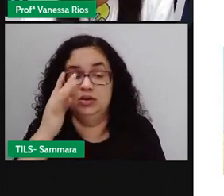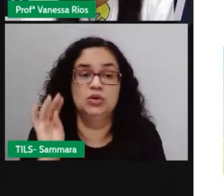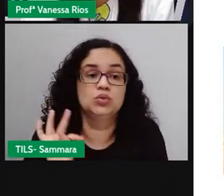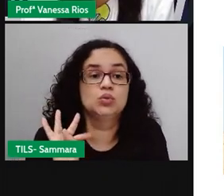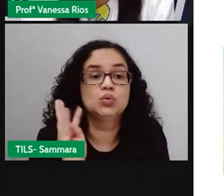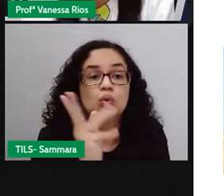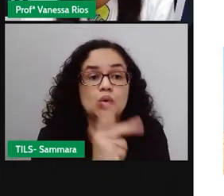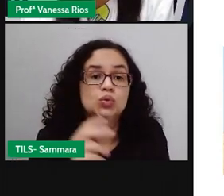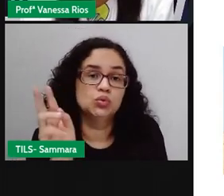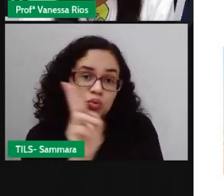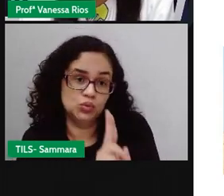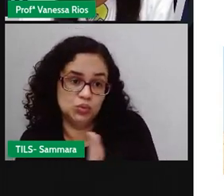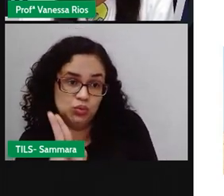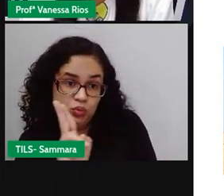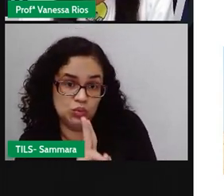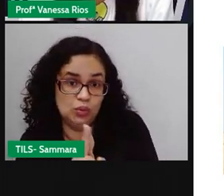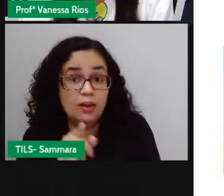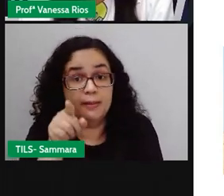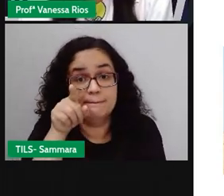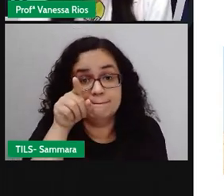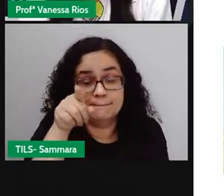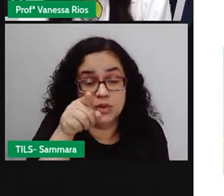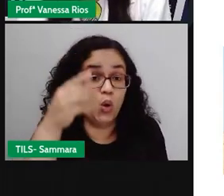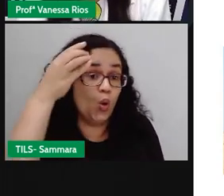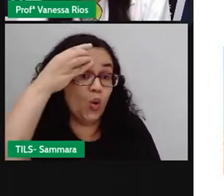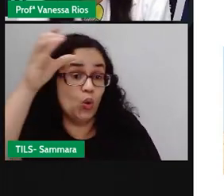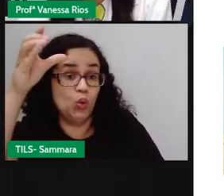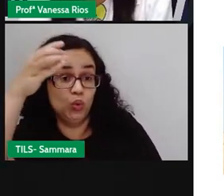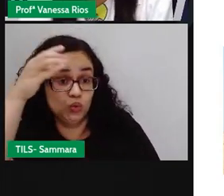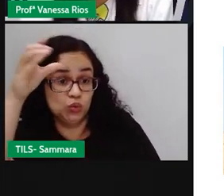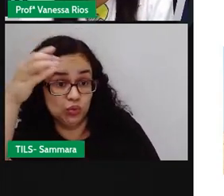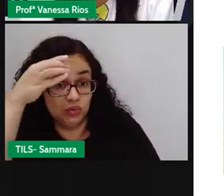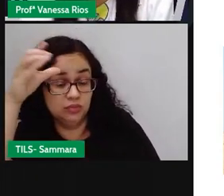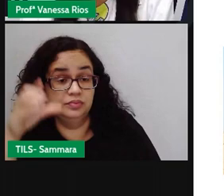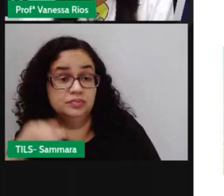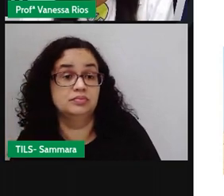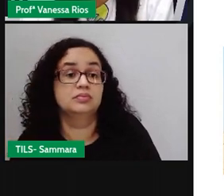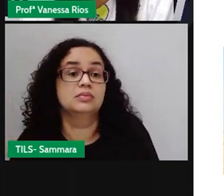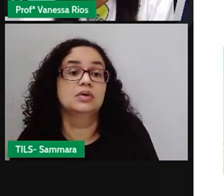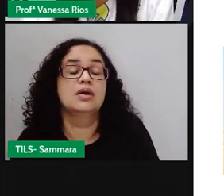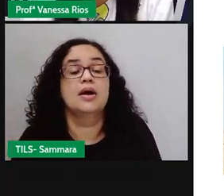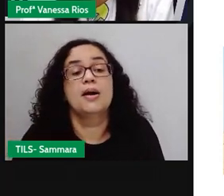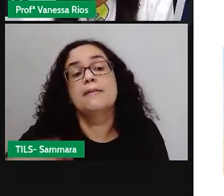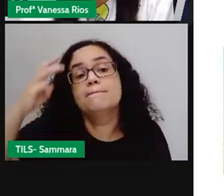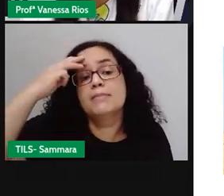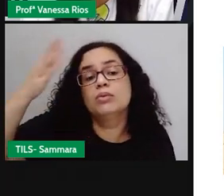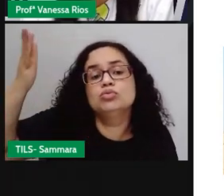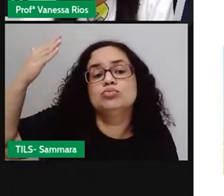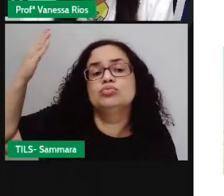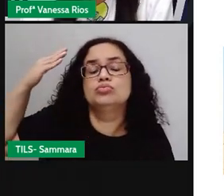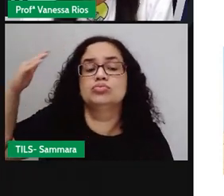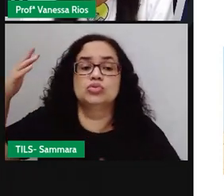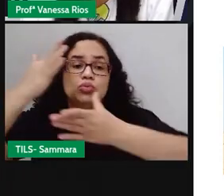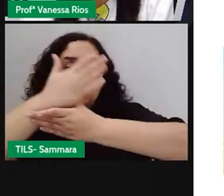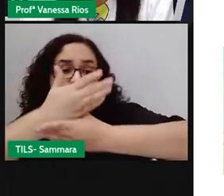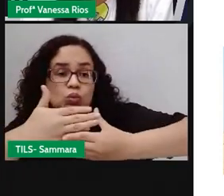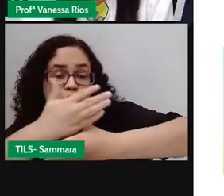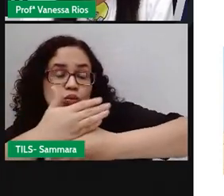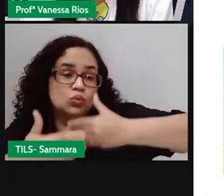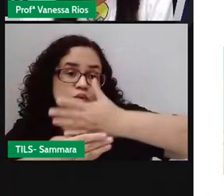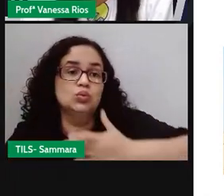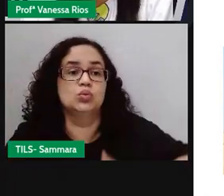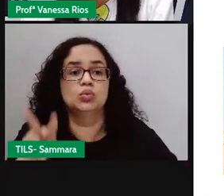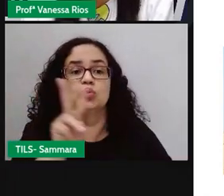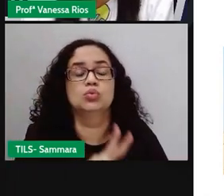para uso de todos. O patrimônio cultural, ele está relacionado às memórias e construções, né, dos valores,